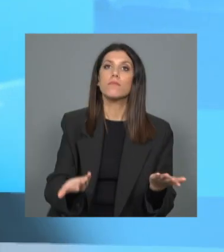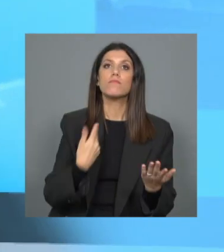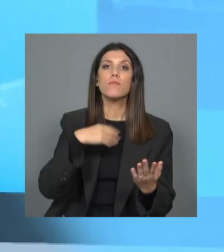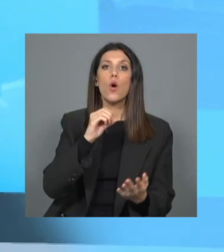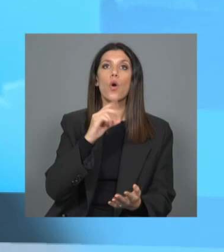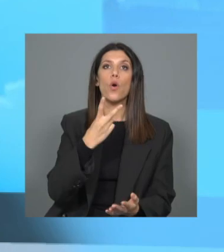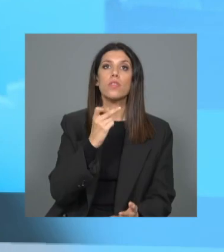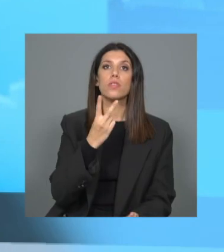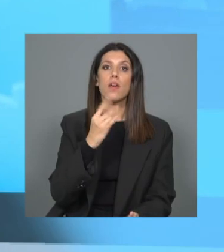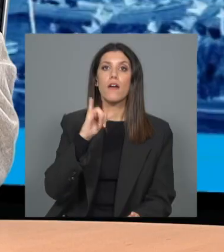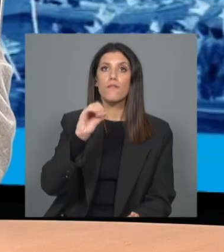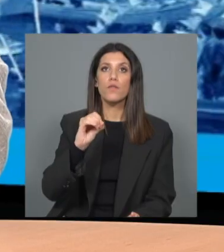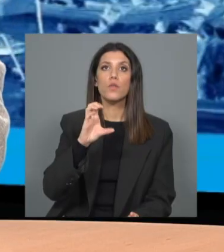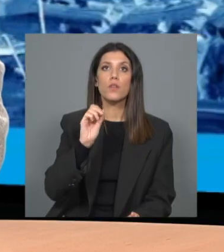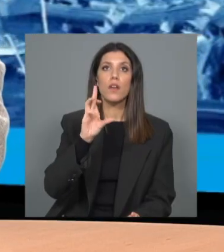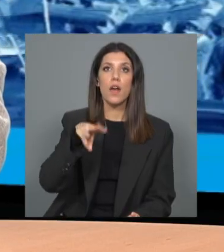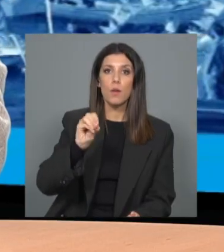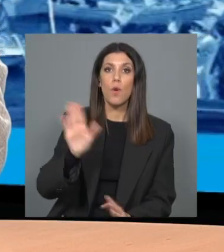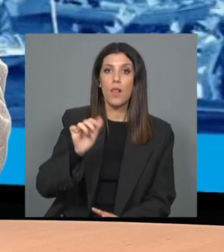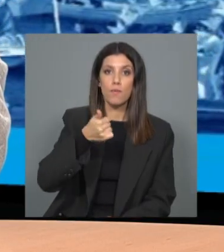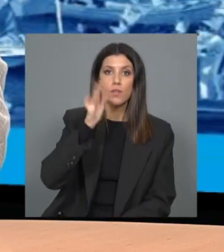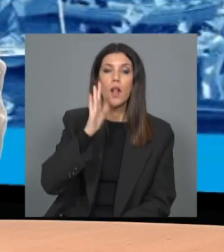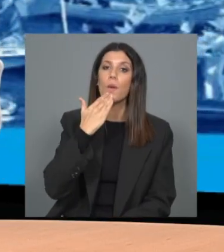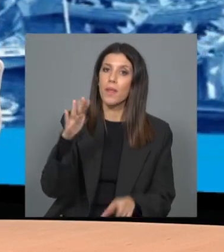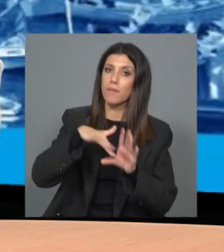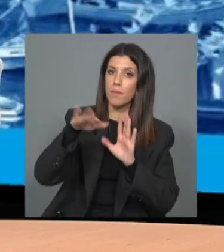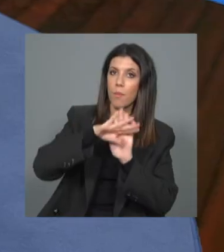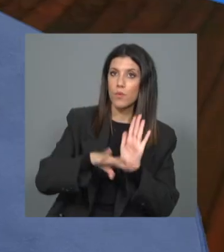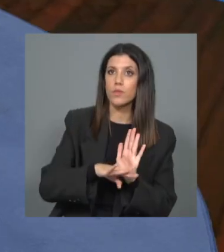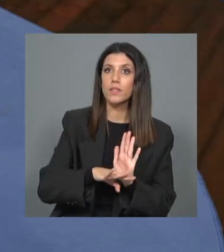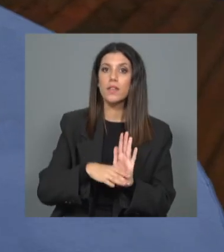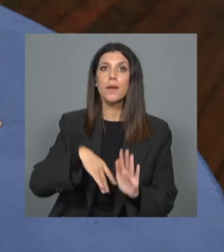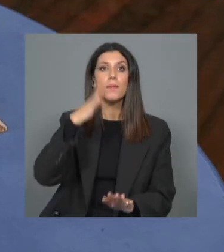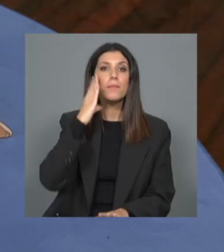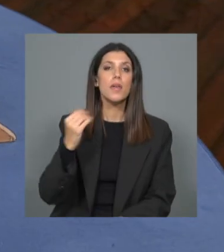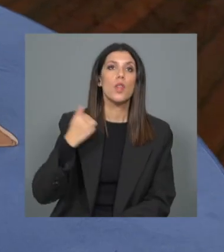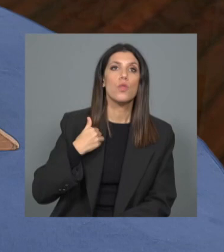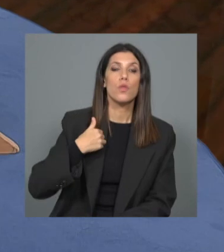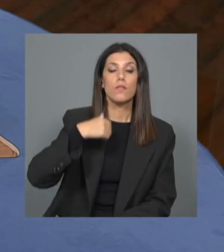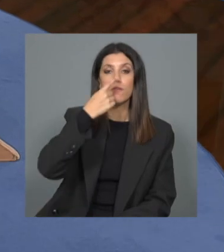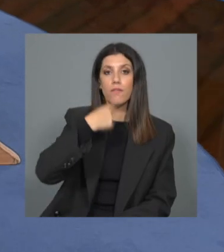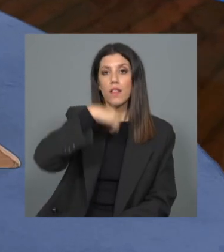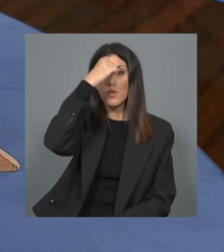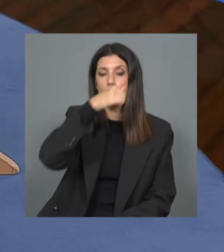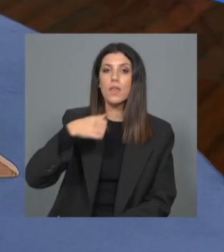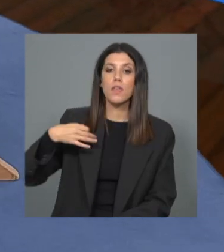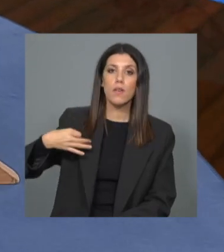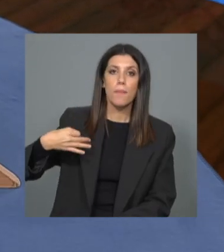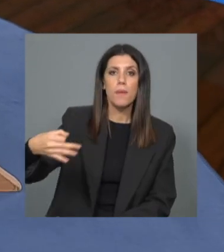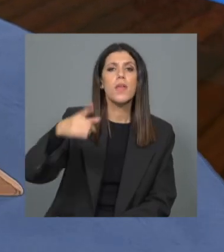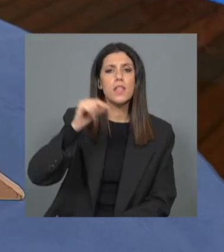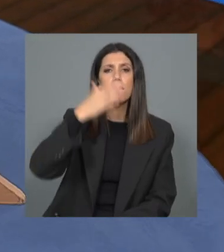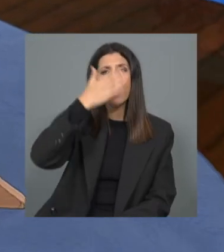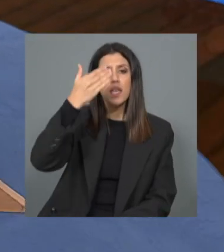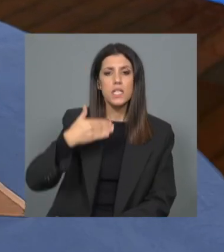Boa tarde, Otávio. Olá, obrigado por estares neste programa. Eu diria que domingo após domingo e durante os dias de semana também,